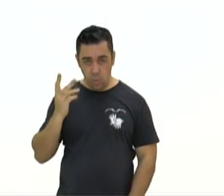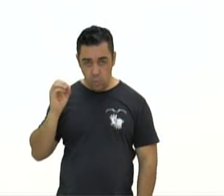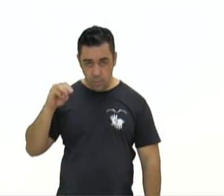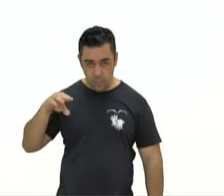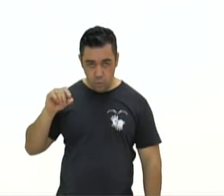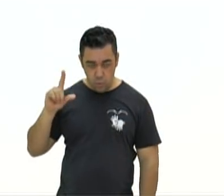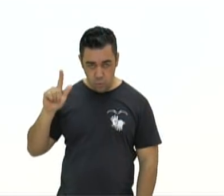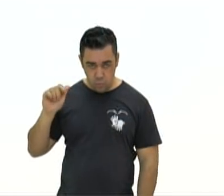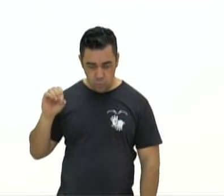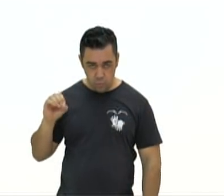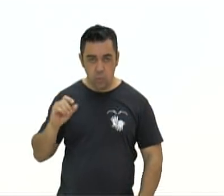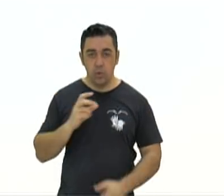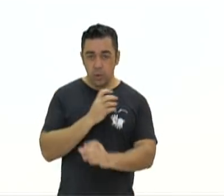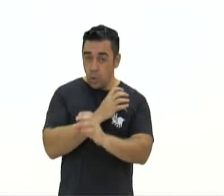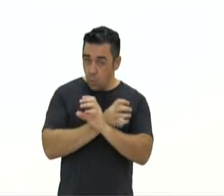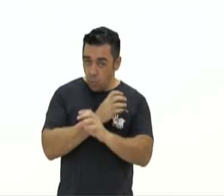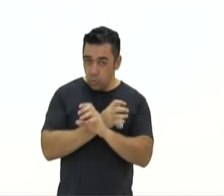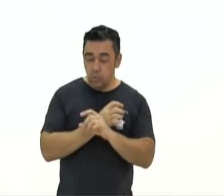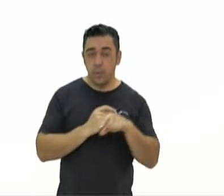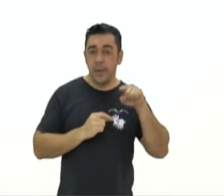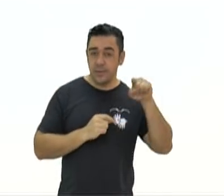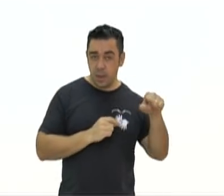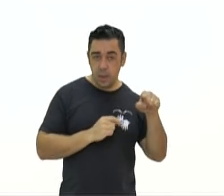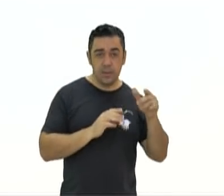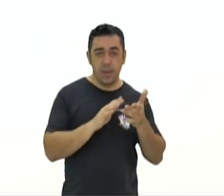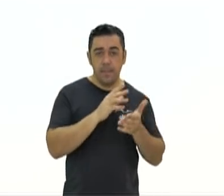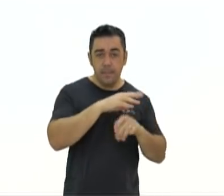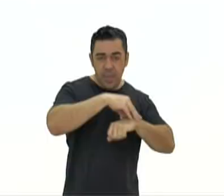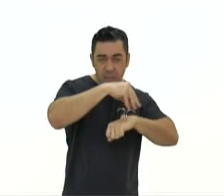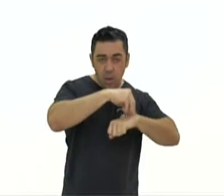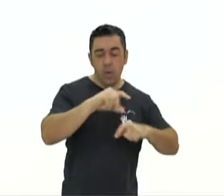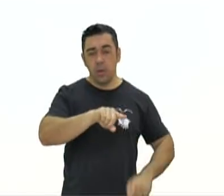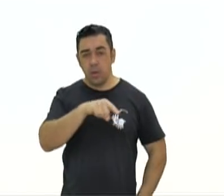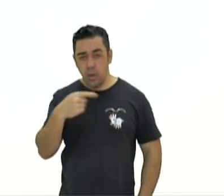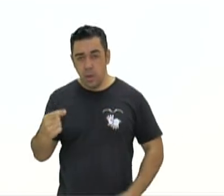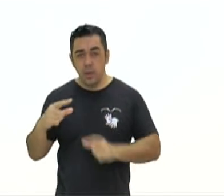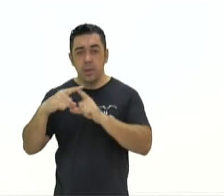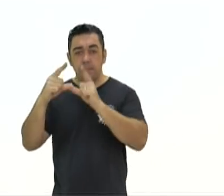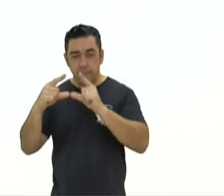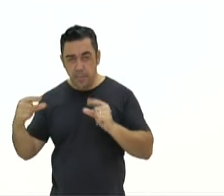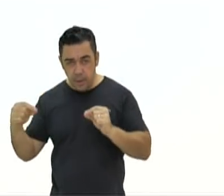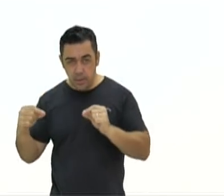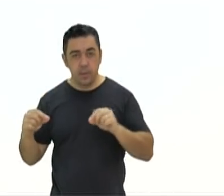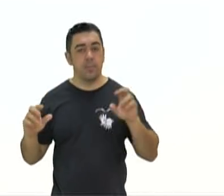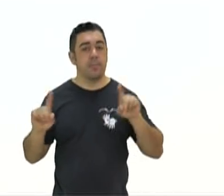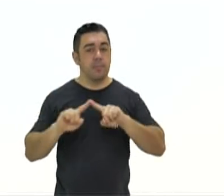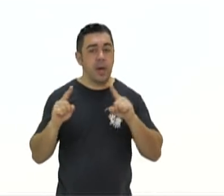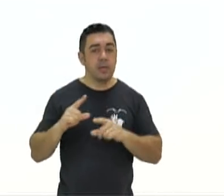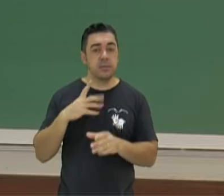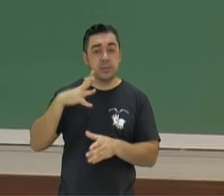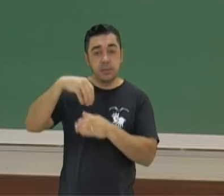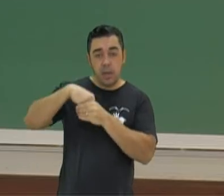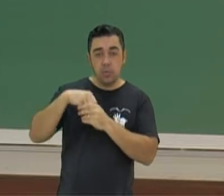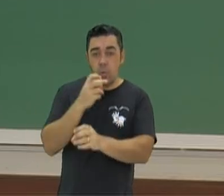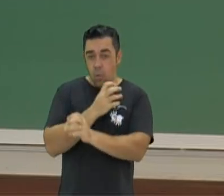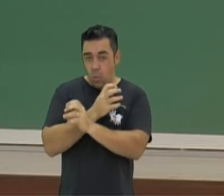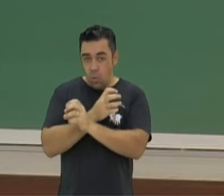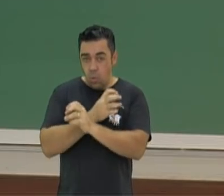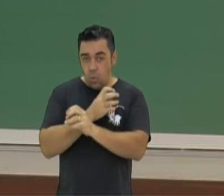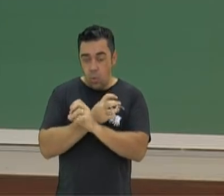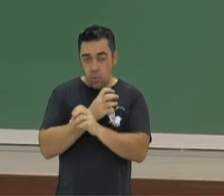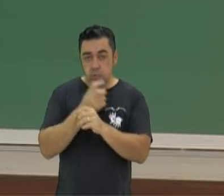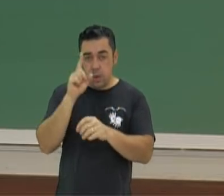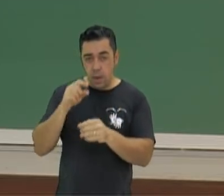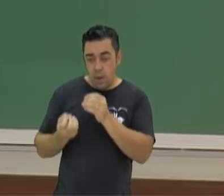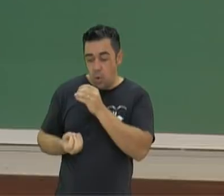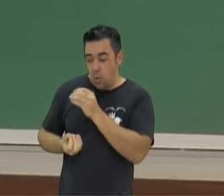assim tem mesma origem evolutiva. Porque aqui o que interessa para mim são essas estruturas internas, os ossos. Então surgem, né, tem a mesma